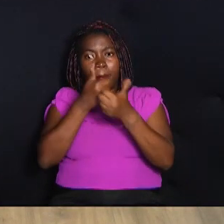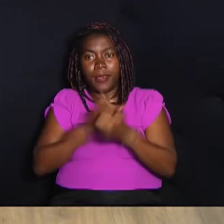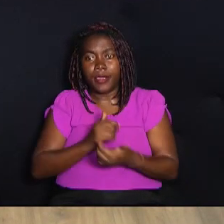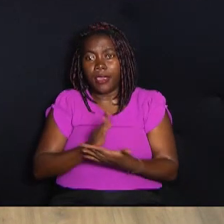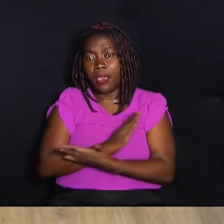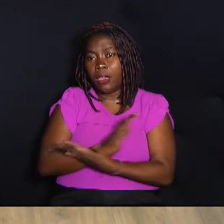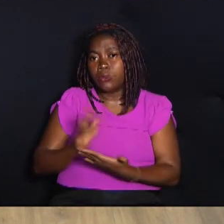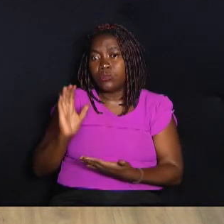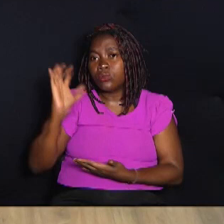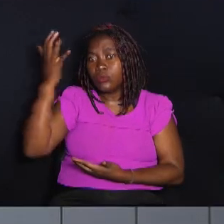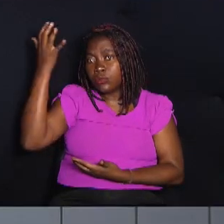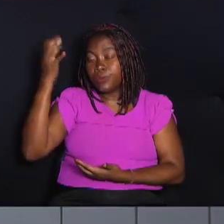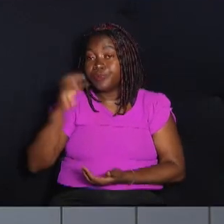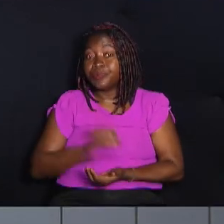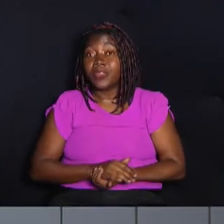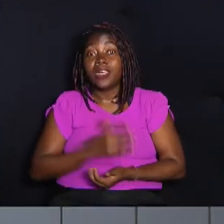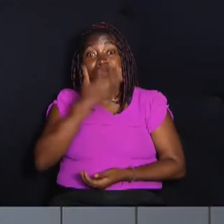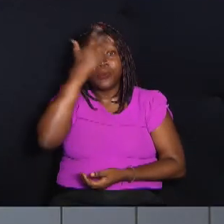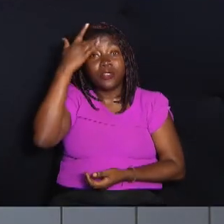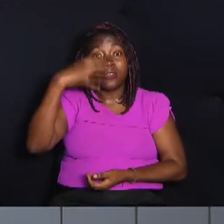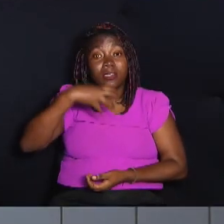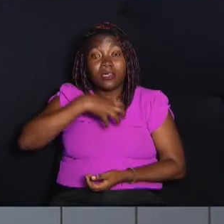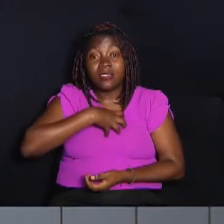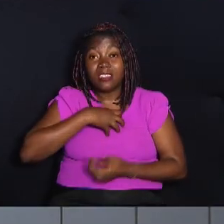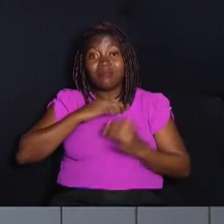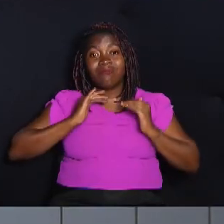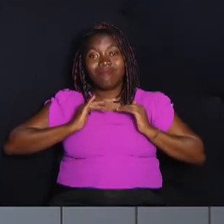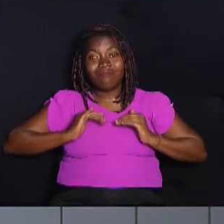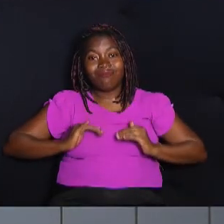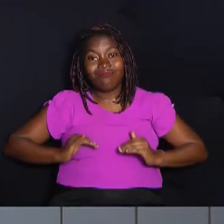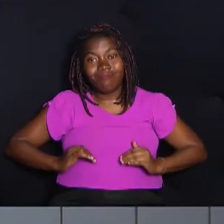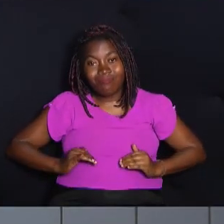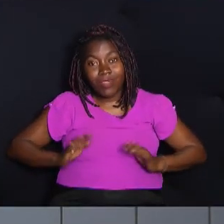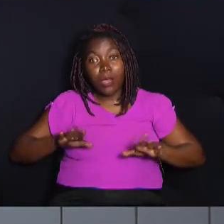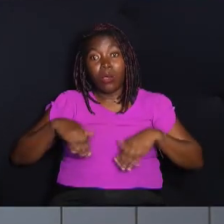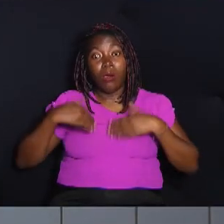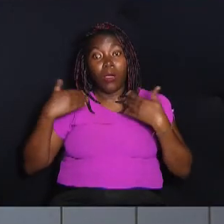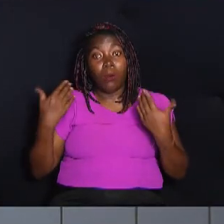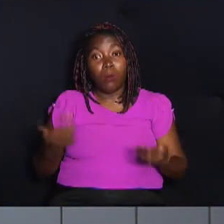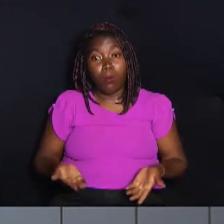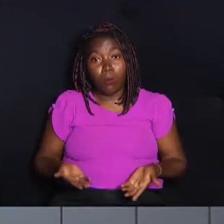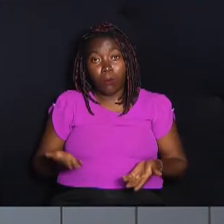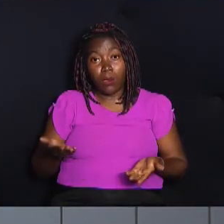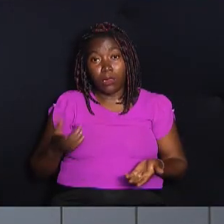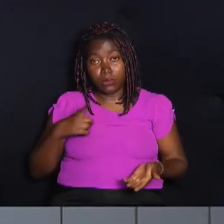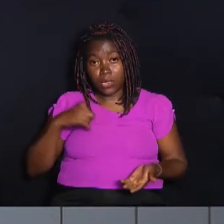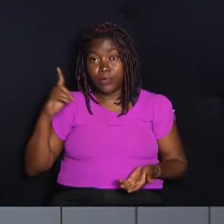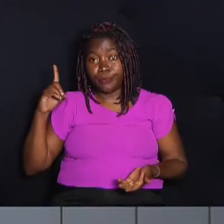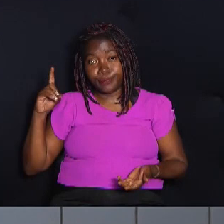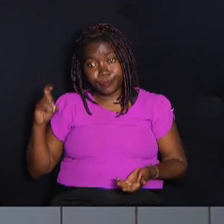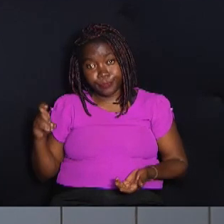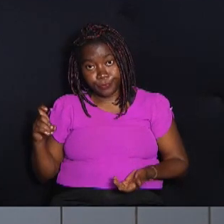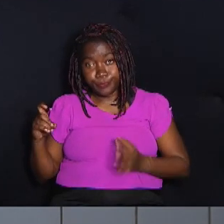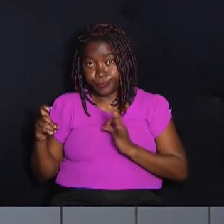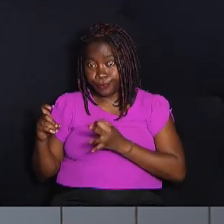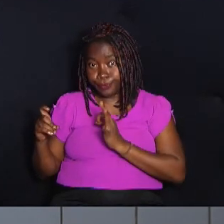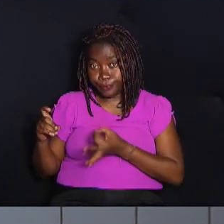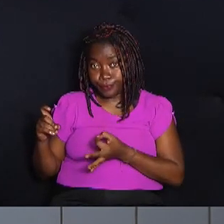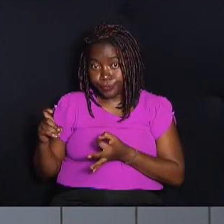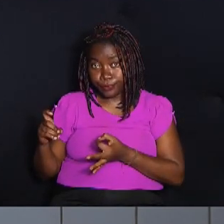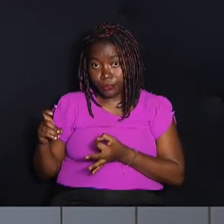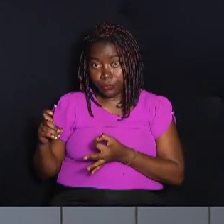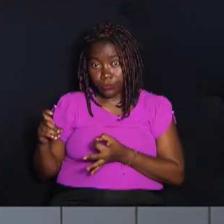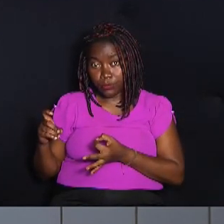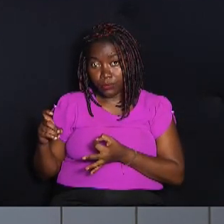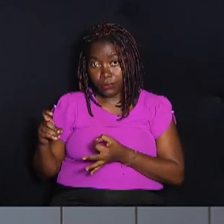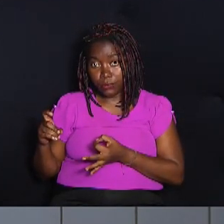situações. As pessoas se sentem desmotivadas quando elas estão sob depressão. Não é?